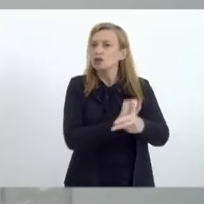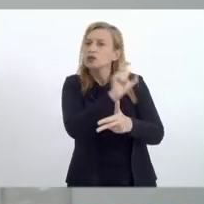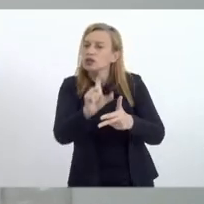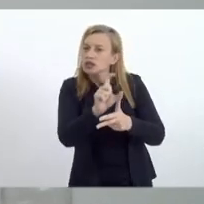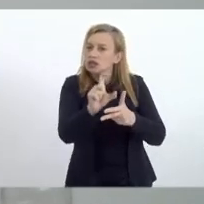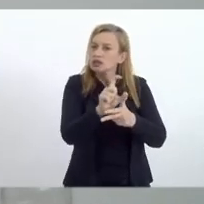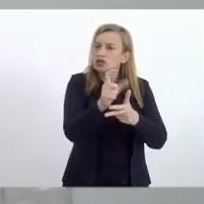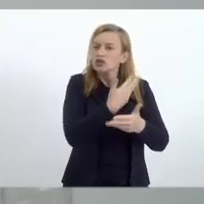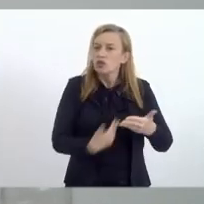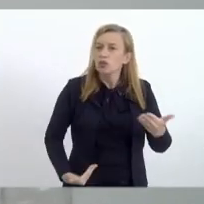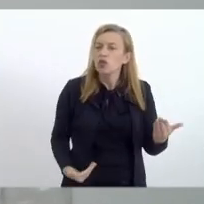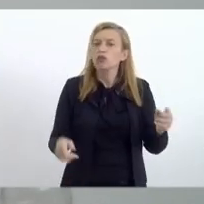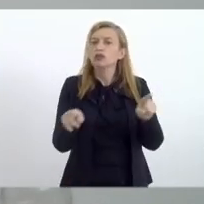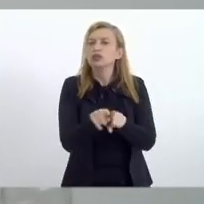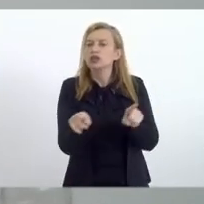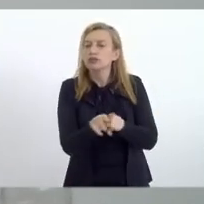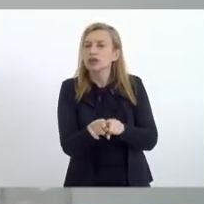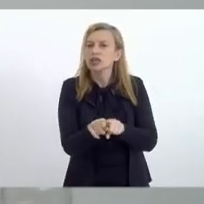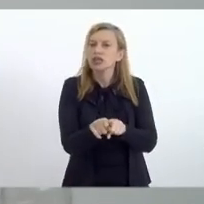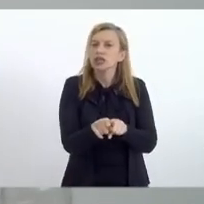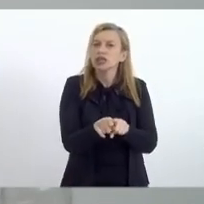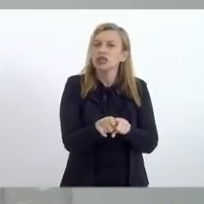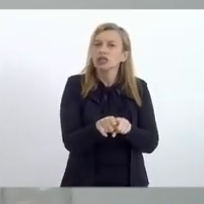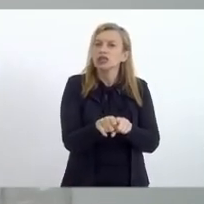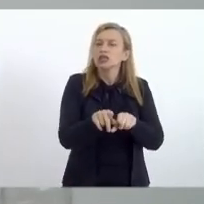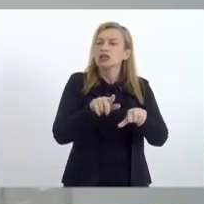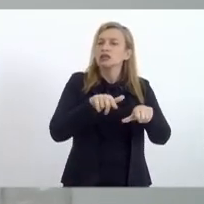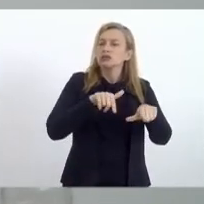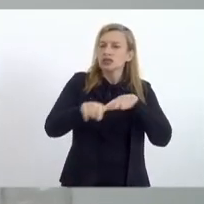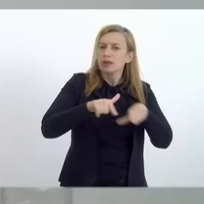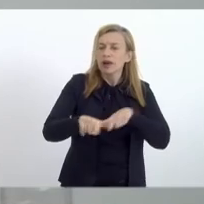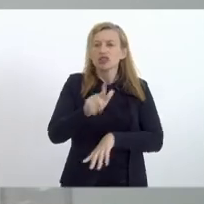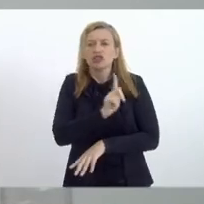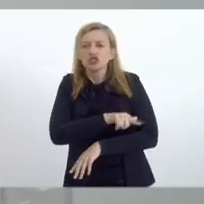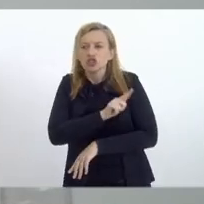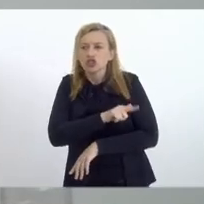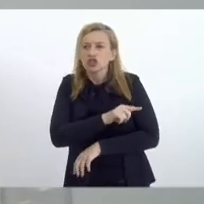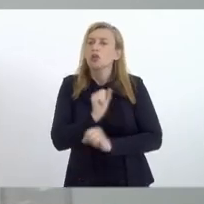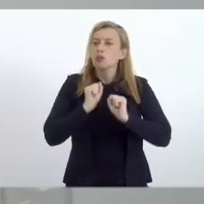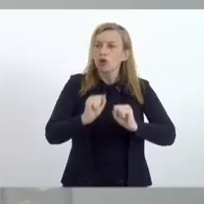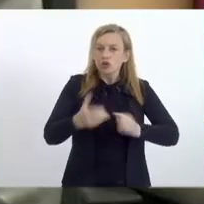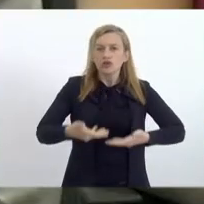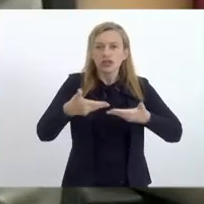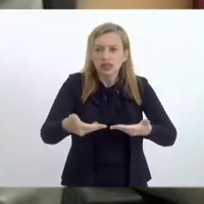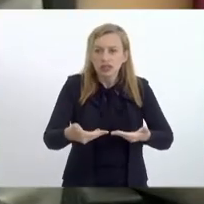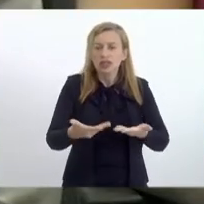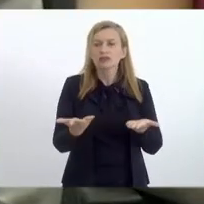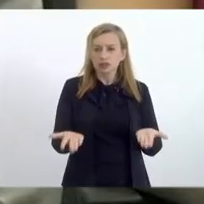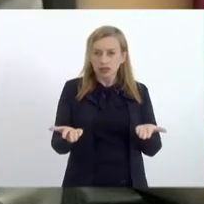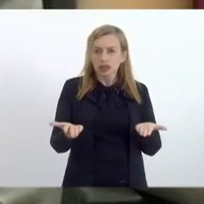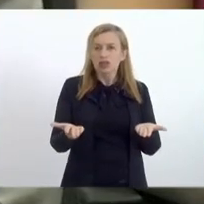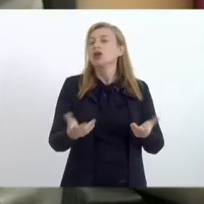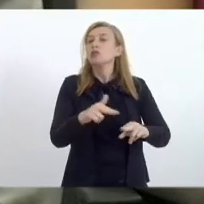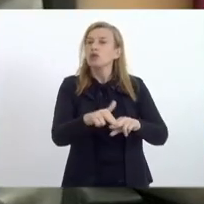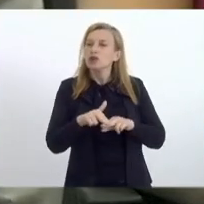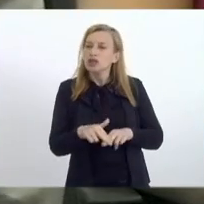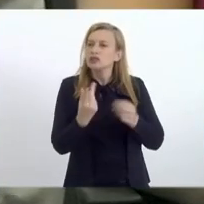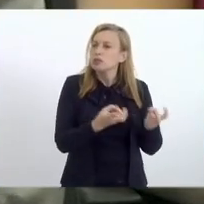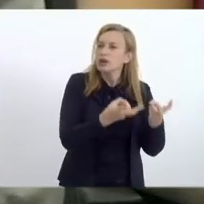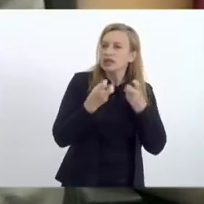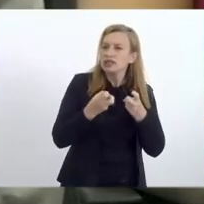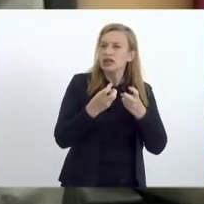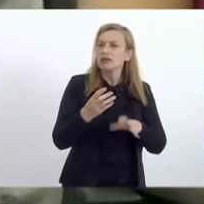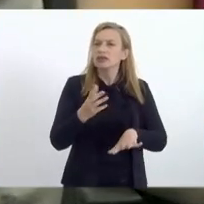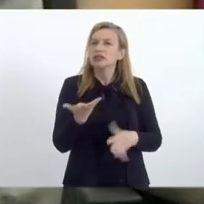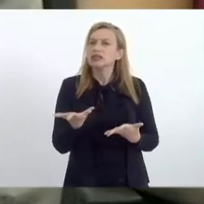públicos, as carreiras de gestão do Estado podem oferecer. Talvez por isso a gente perceba que